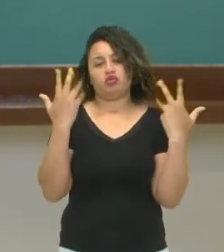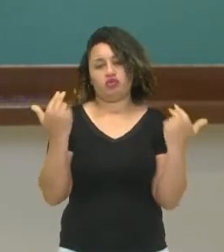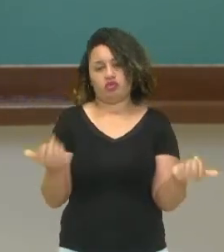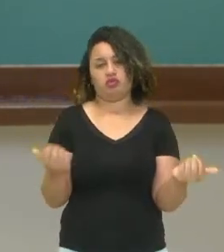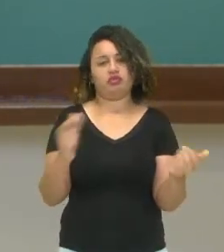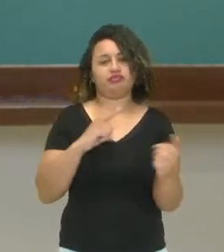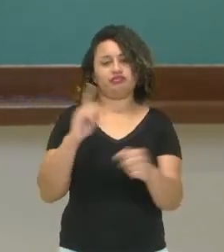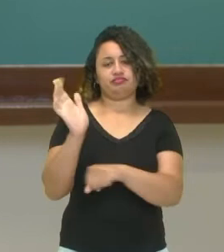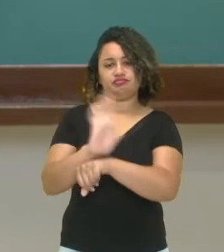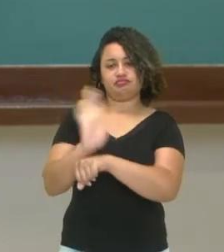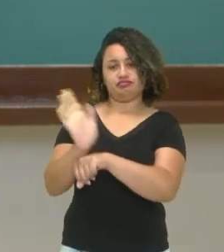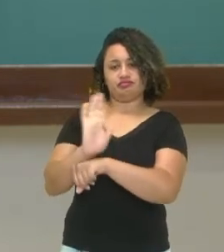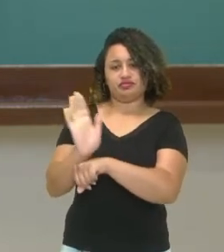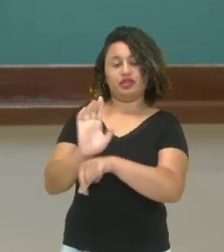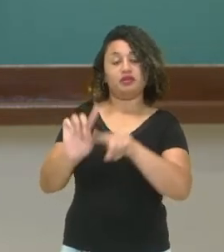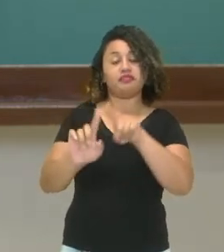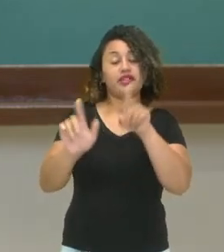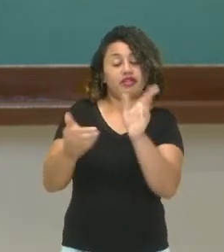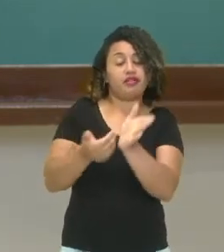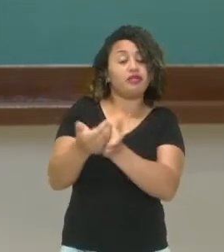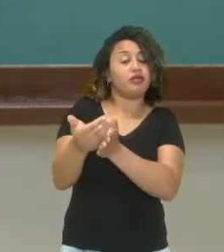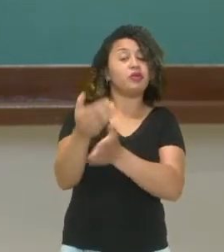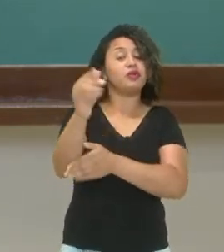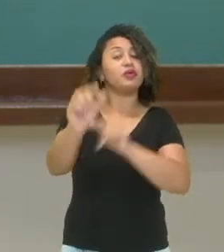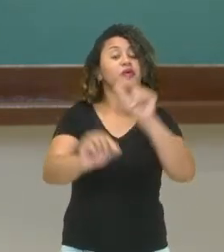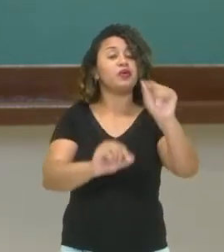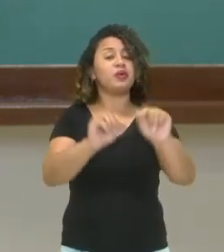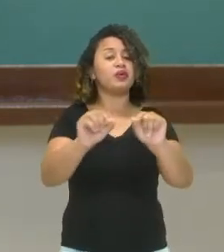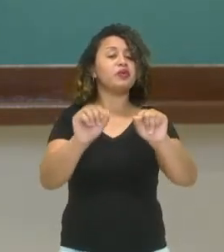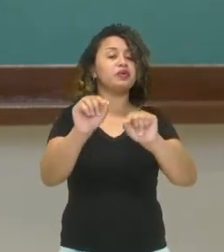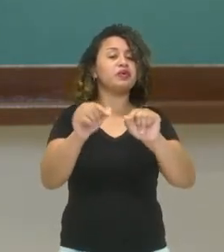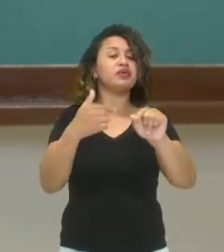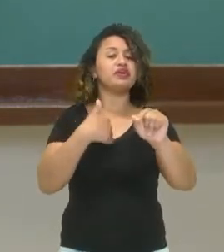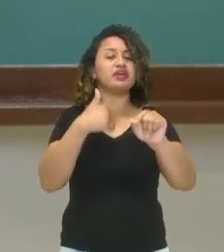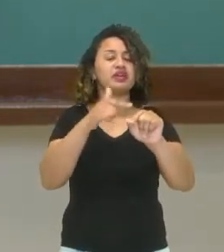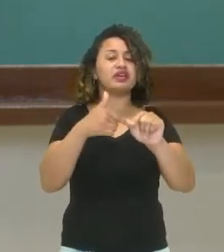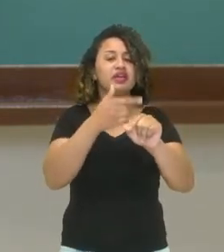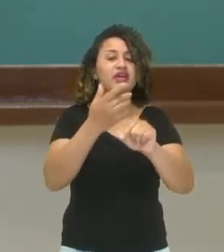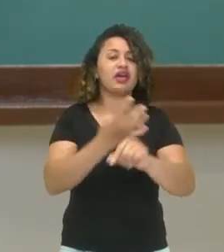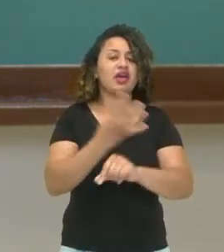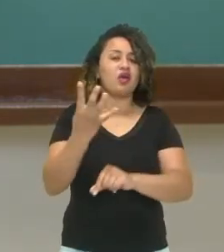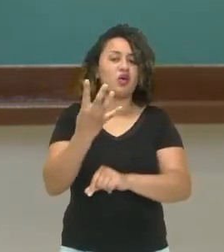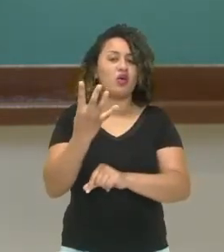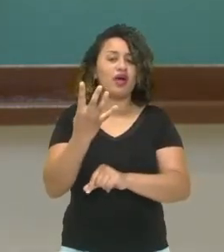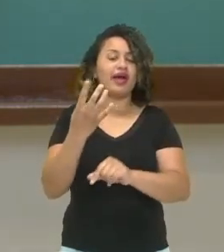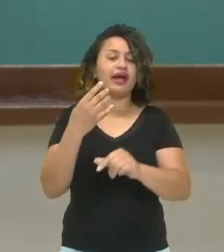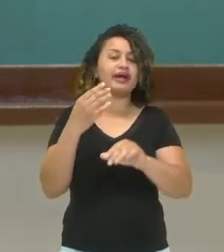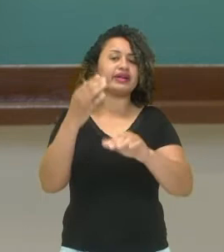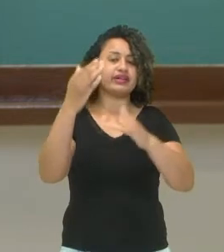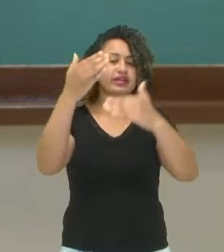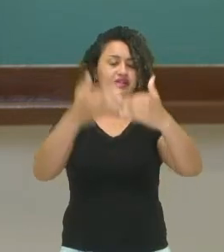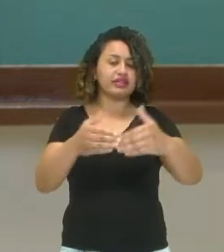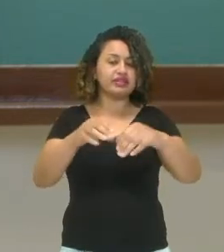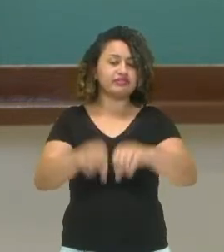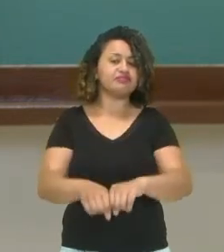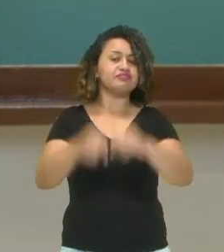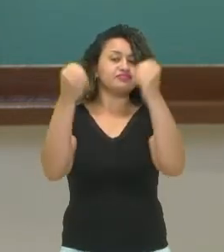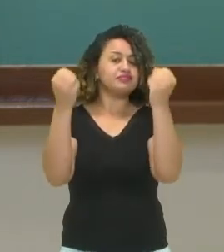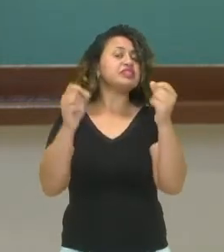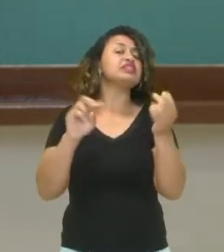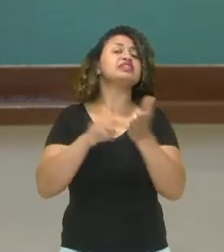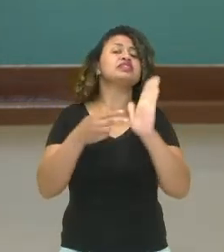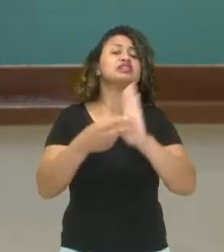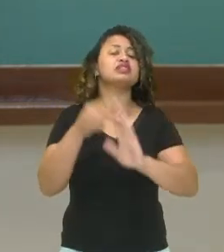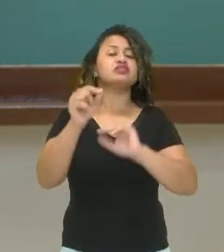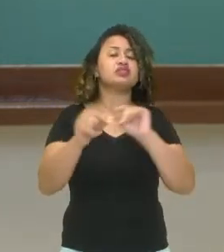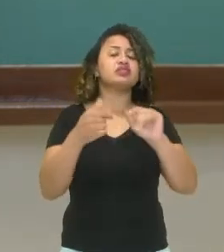por exemplo, mas ele começou isso daí, que foi a quebra da quarta parede. Né? O que seria a quebra da quarta parede? O ator e a atriz